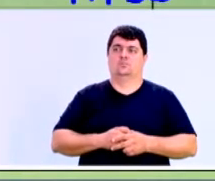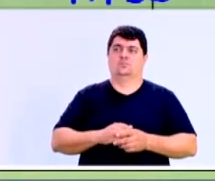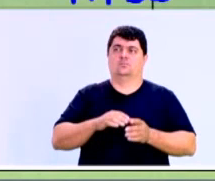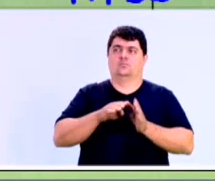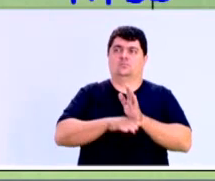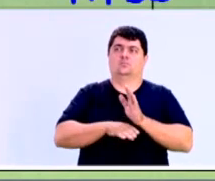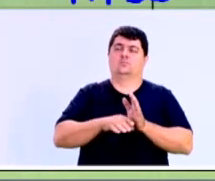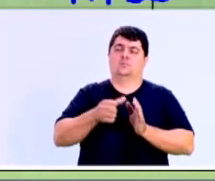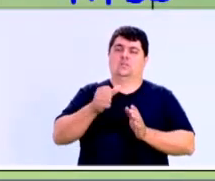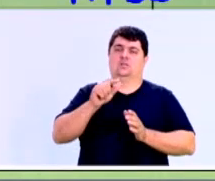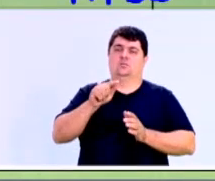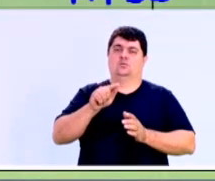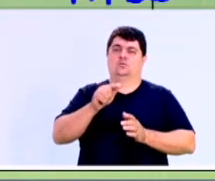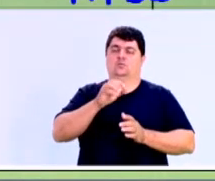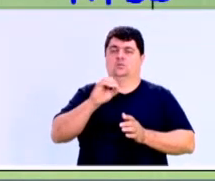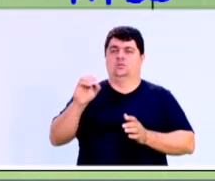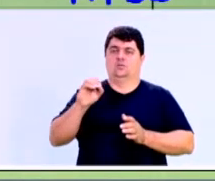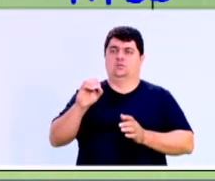menos